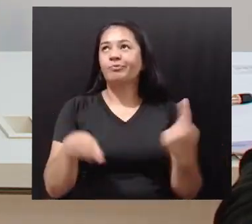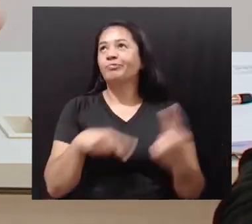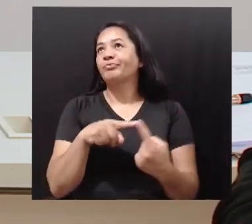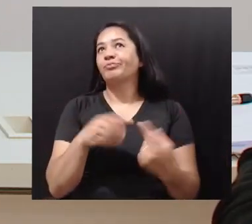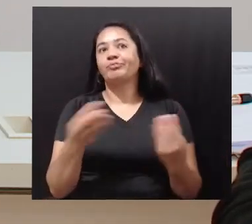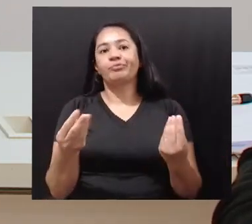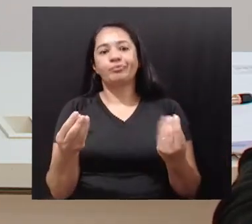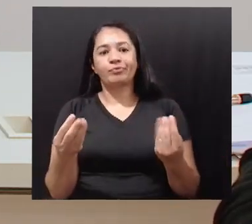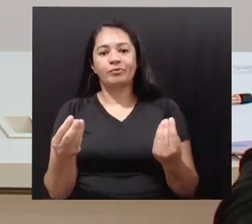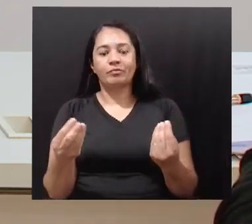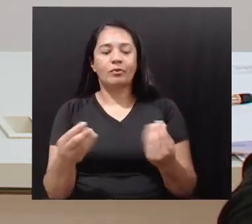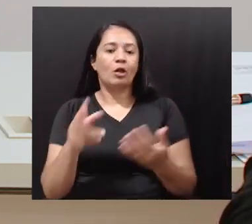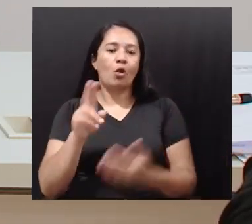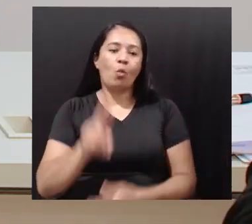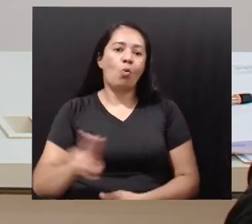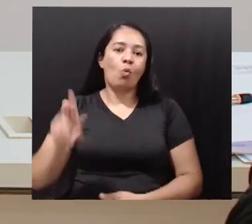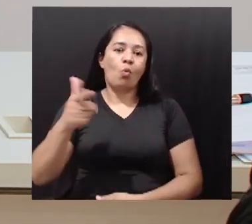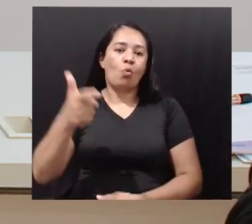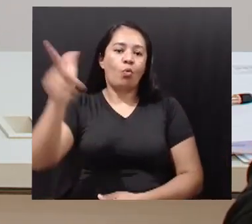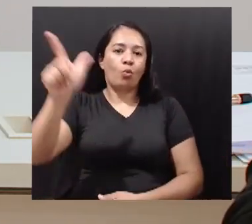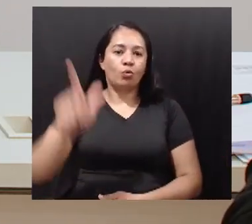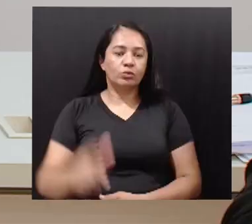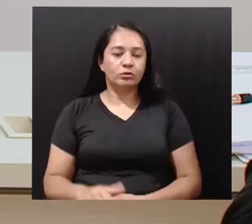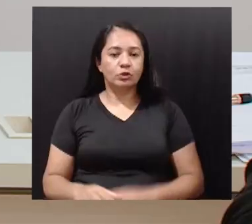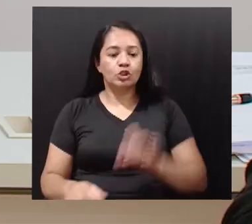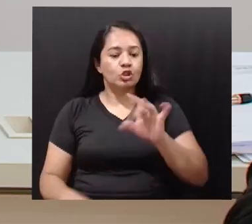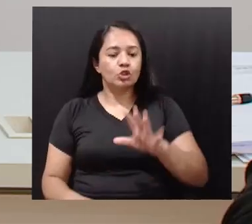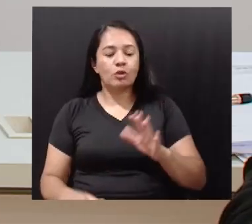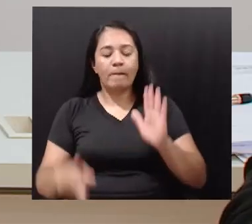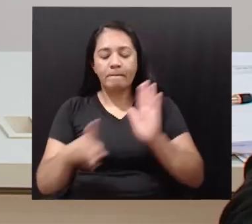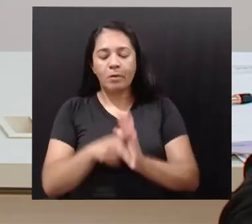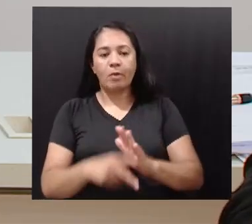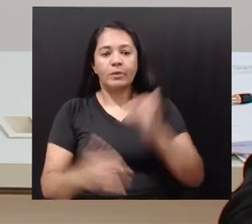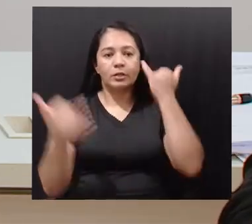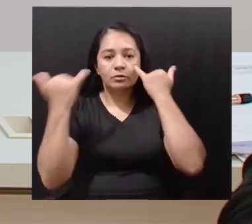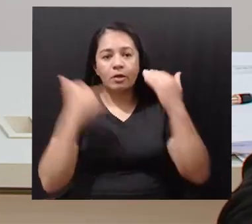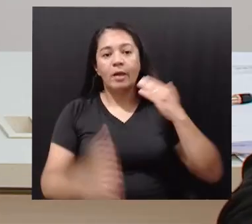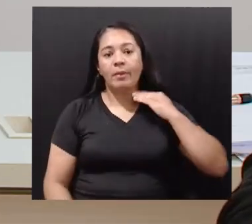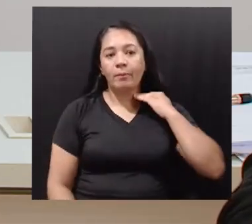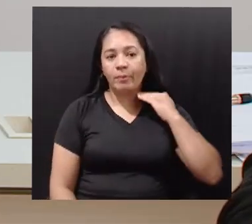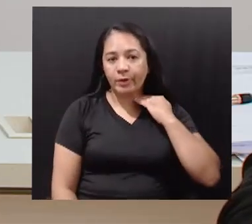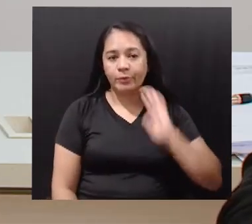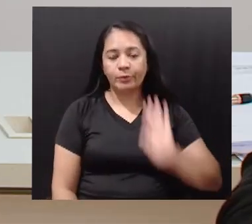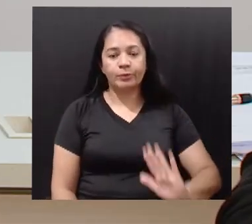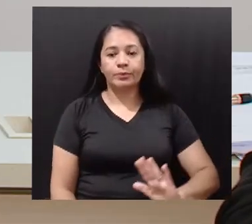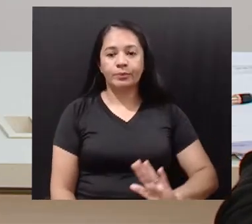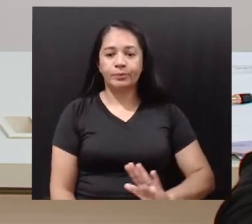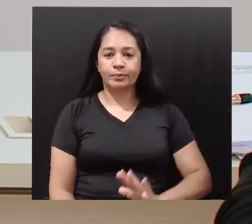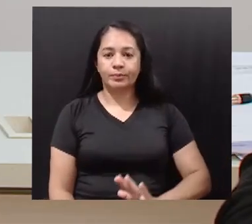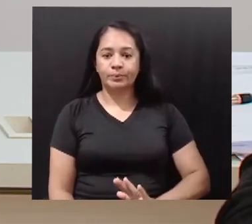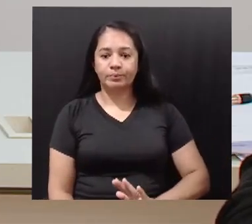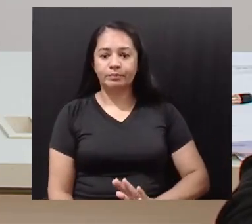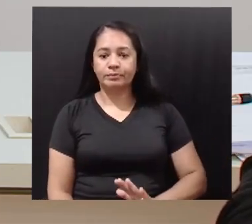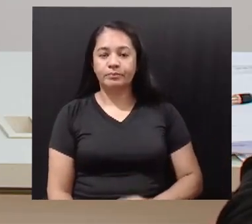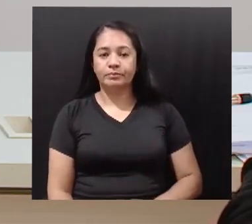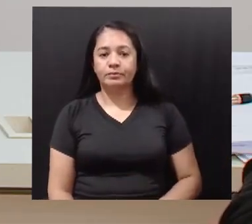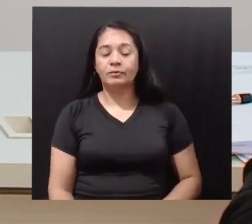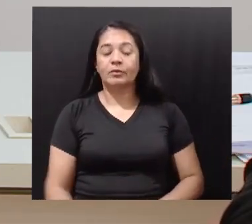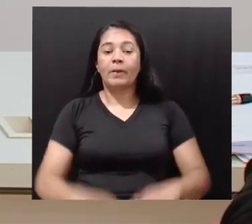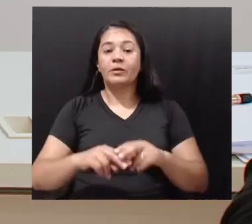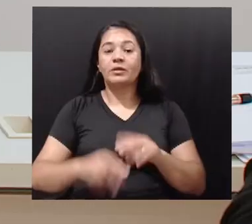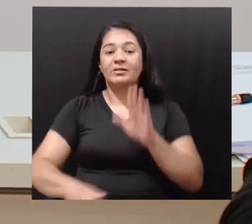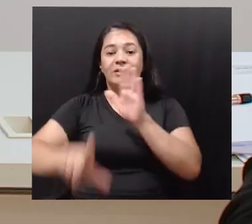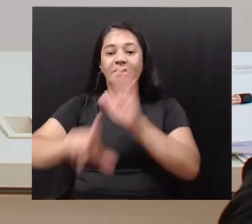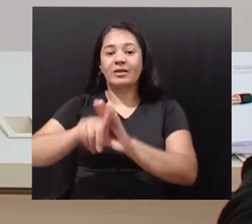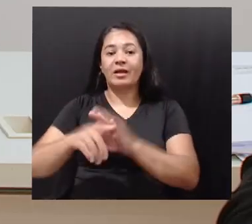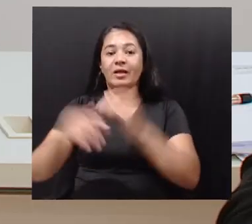enfim, outras atividades alheias à finalidade daquilo que ele me pediu. Então, a LGPD ela garante essa